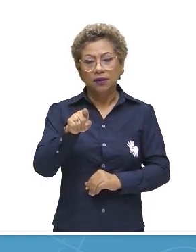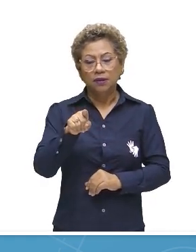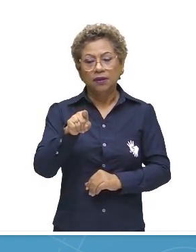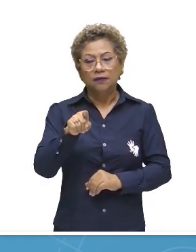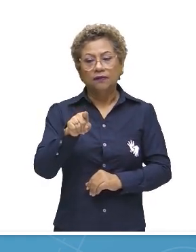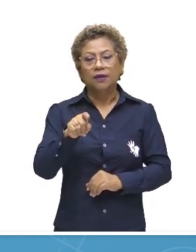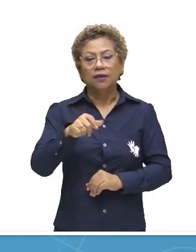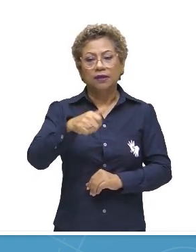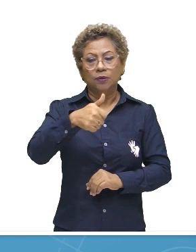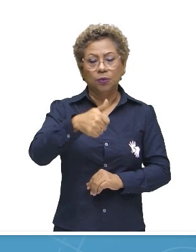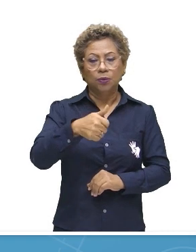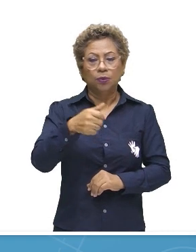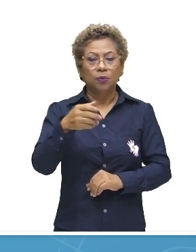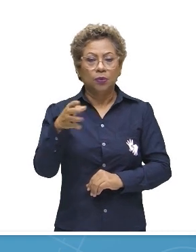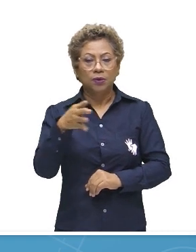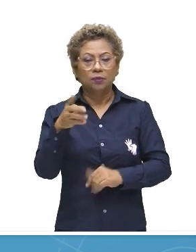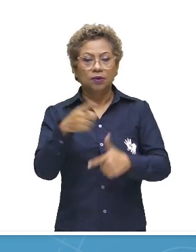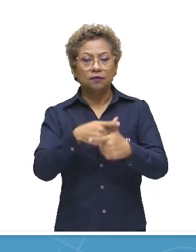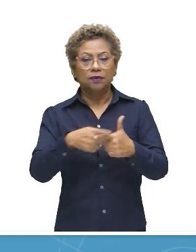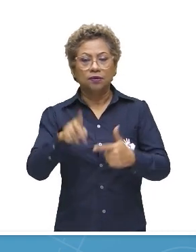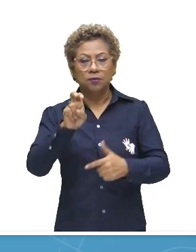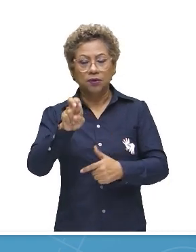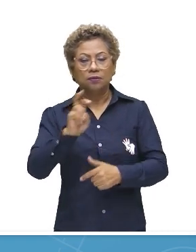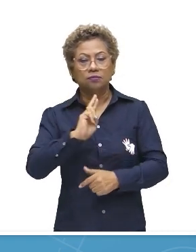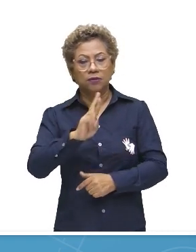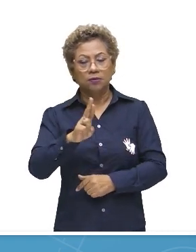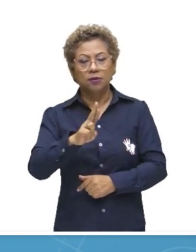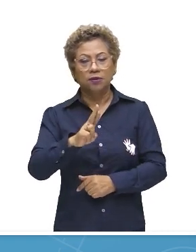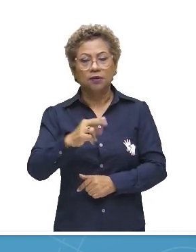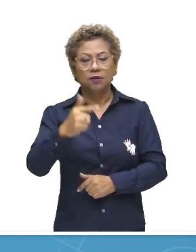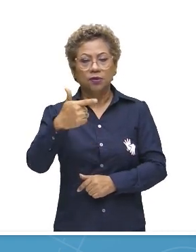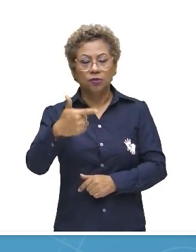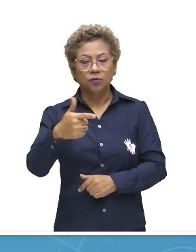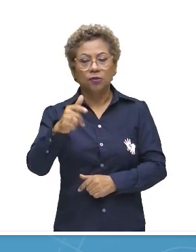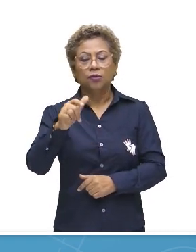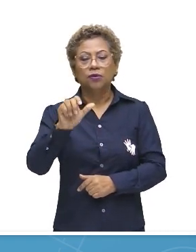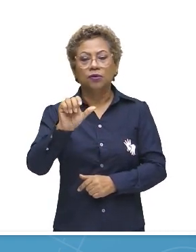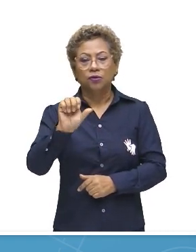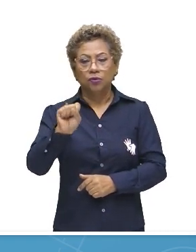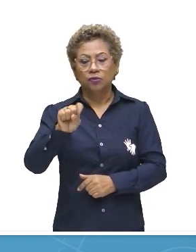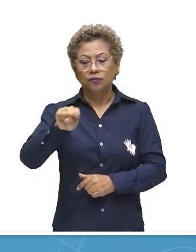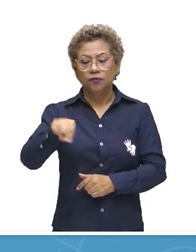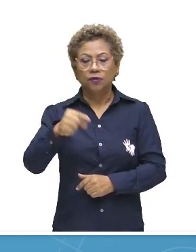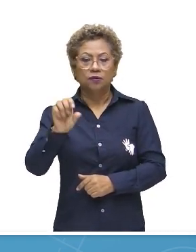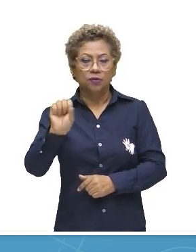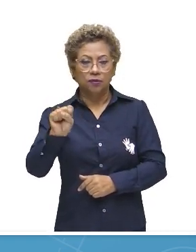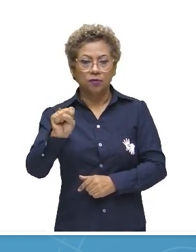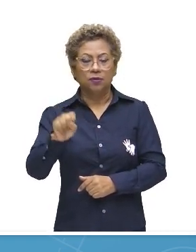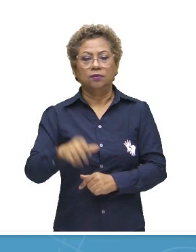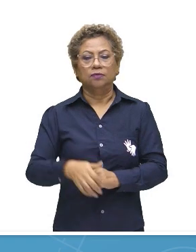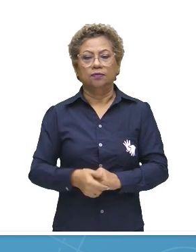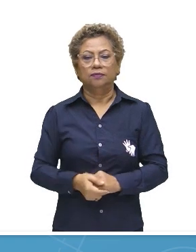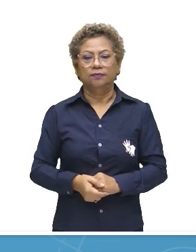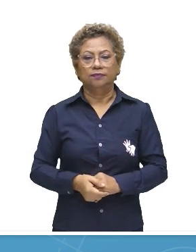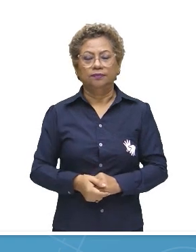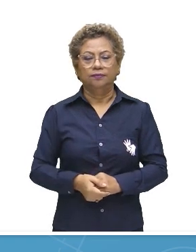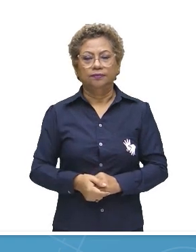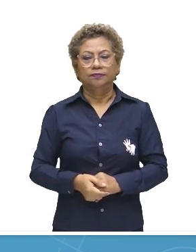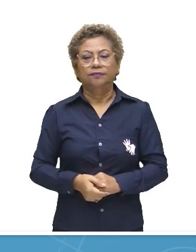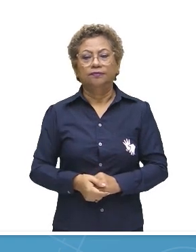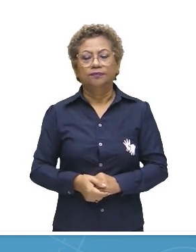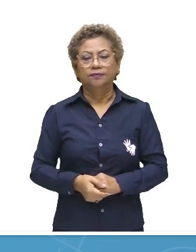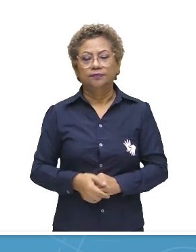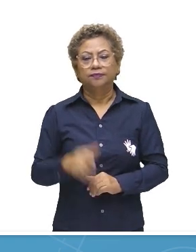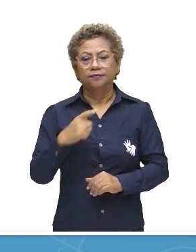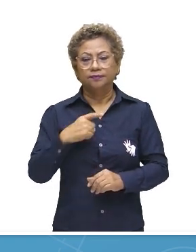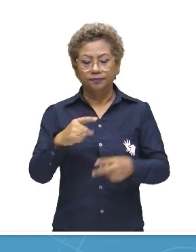28,8, se eu não me engano, é 28,5, tá? Então esse daí foi o valor que os dois receberam, né?